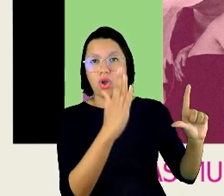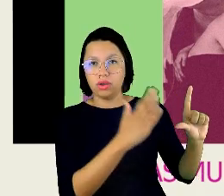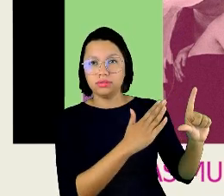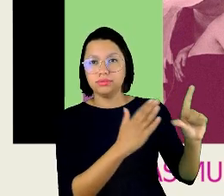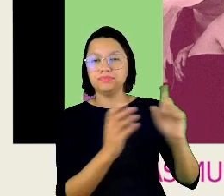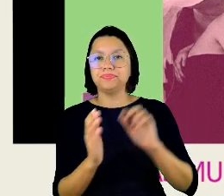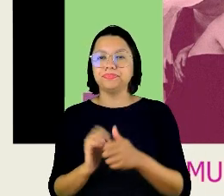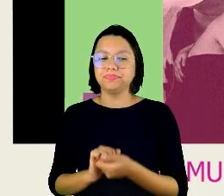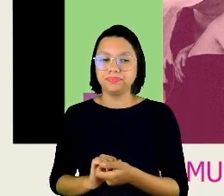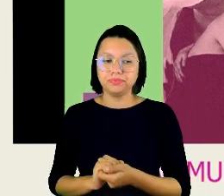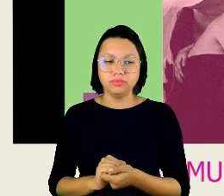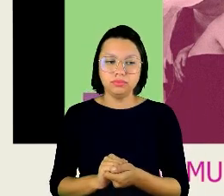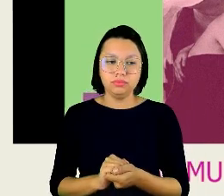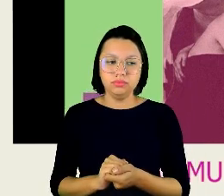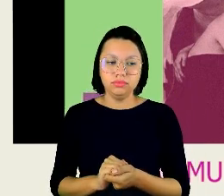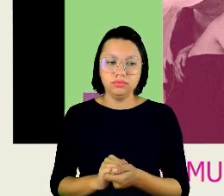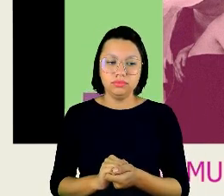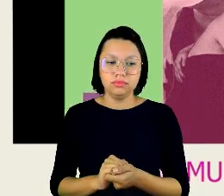favor.